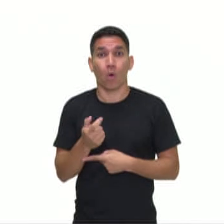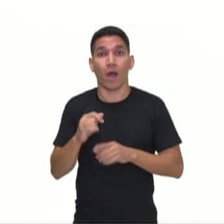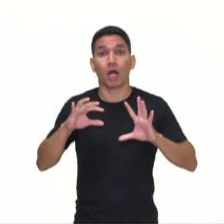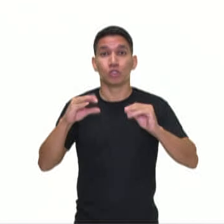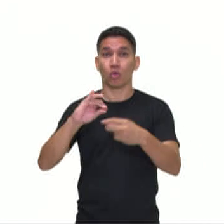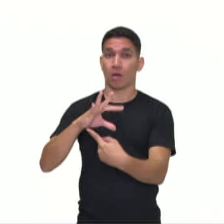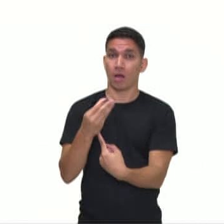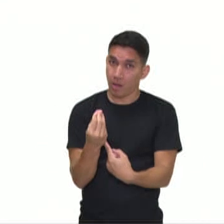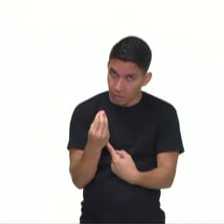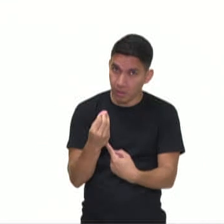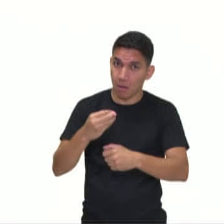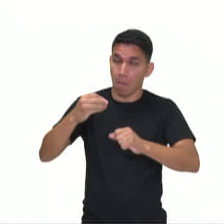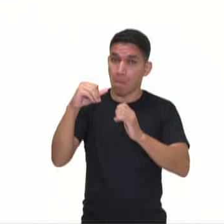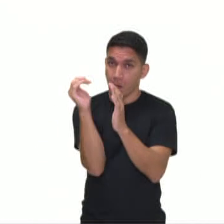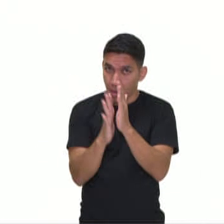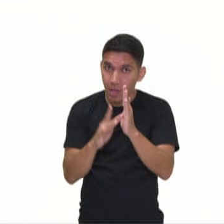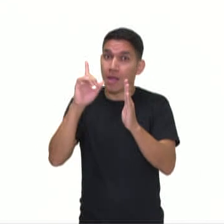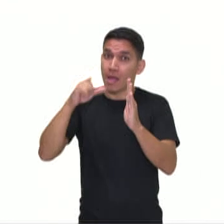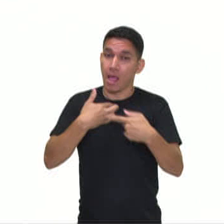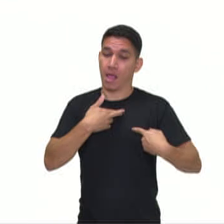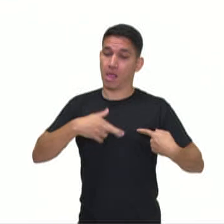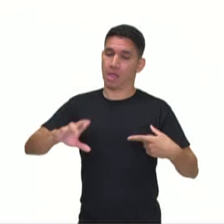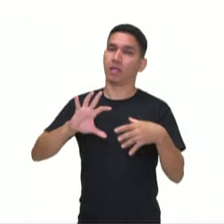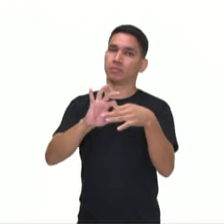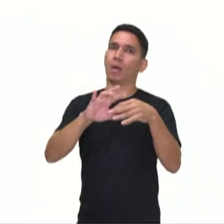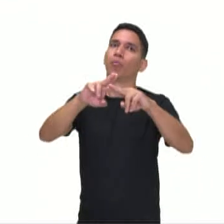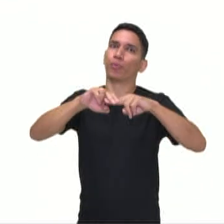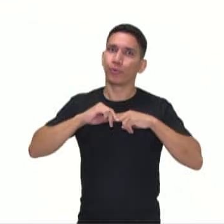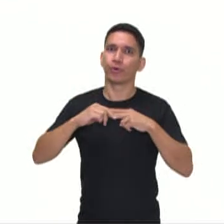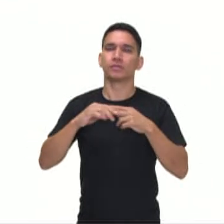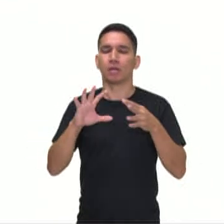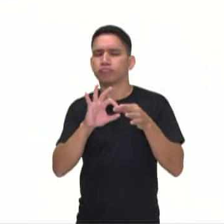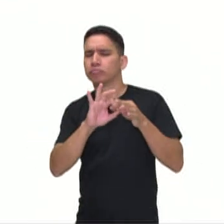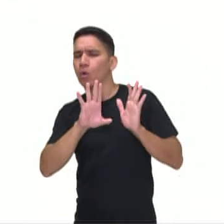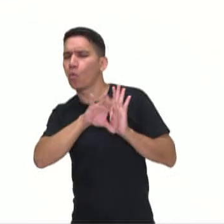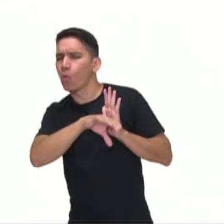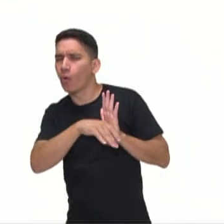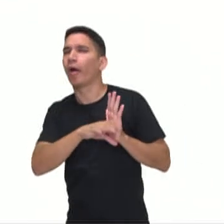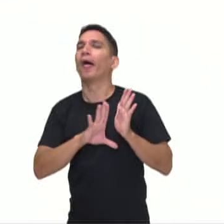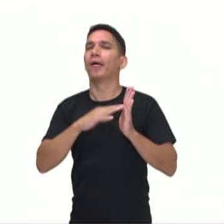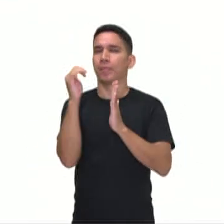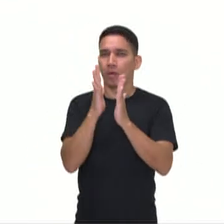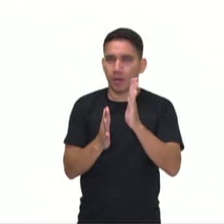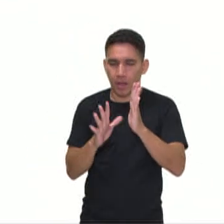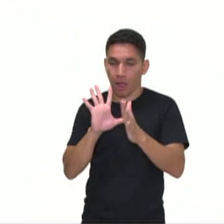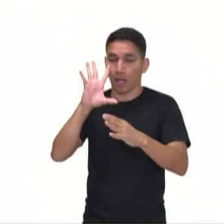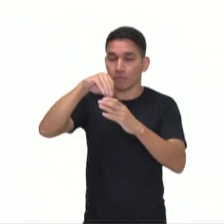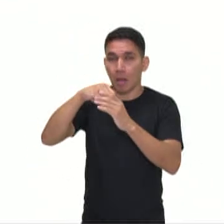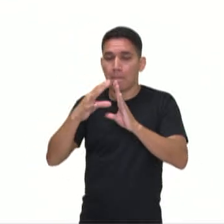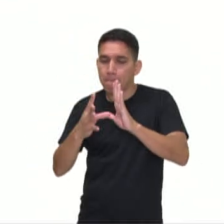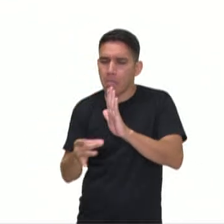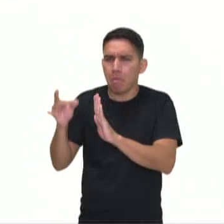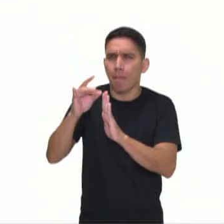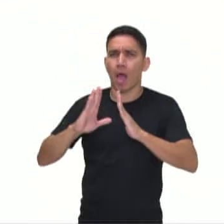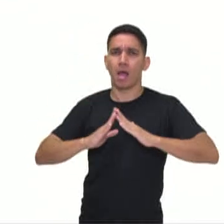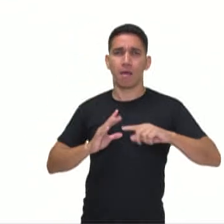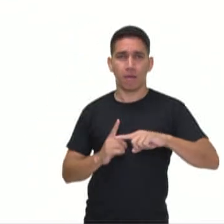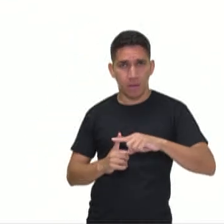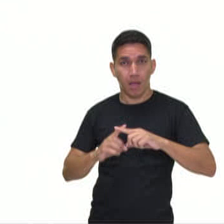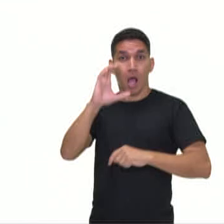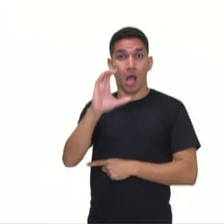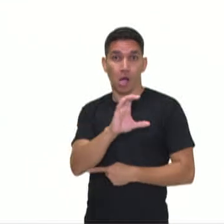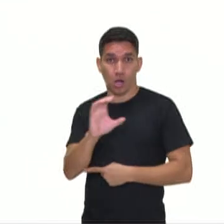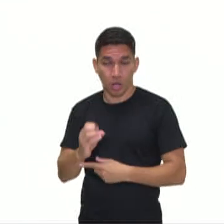barroca é religiosa, por isso a concepção barroca, né? E decora as igrejas católicas da época do seu surgimento.